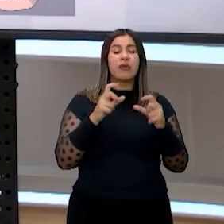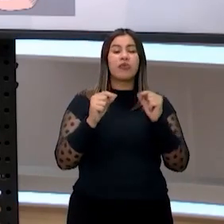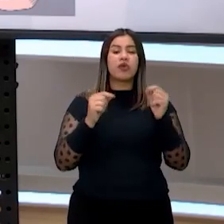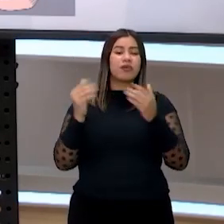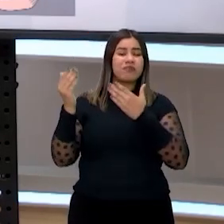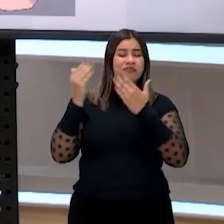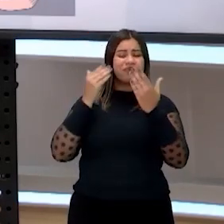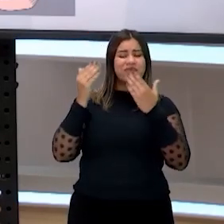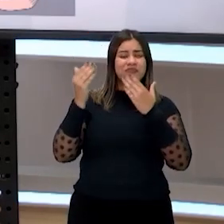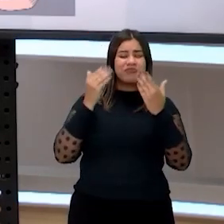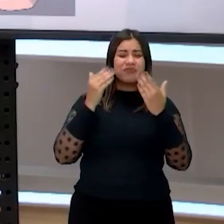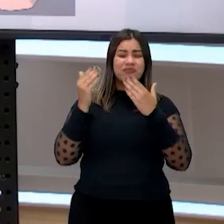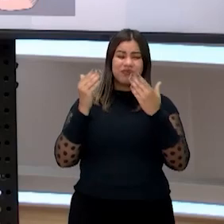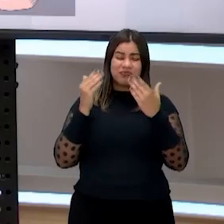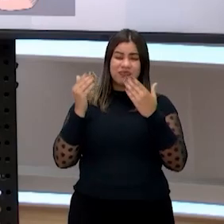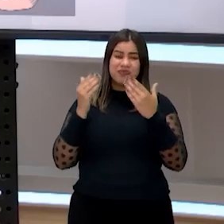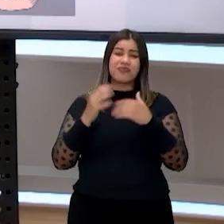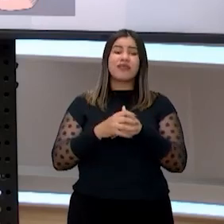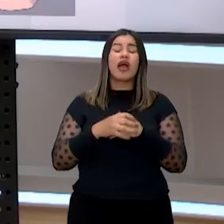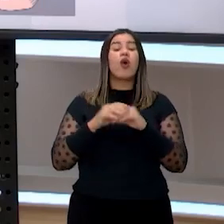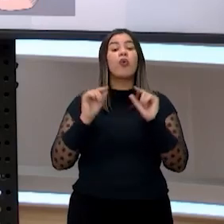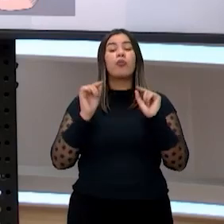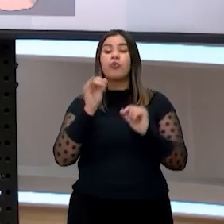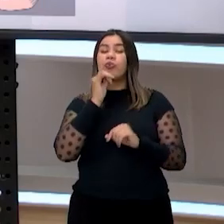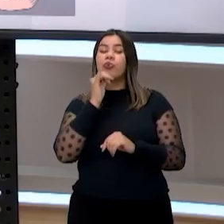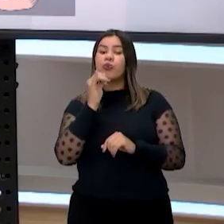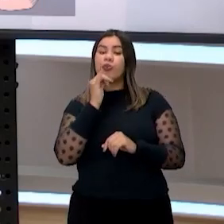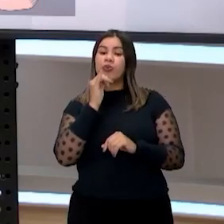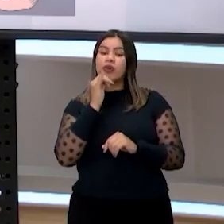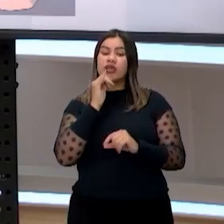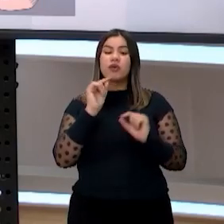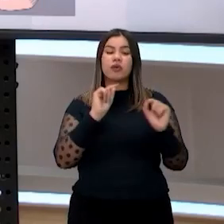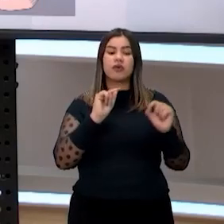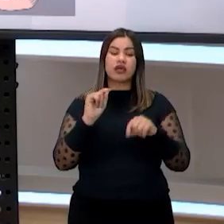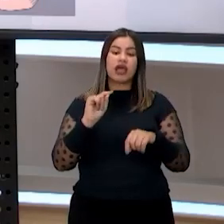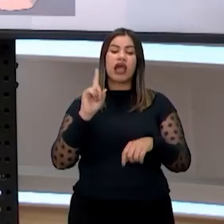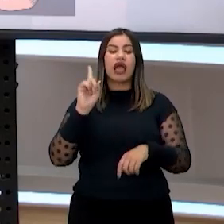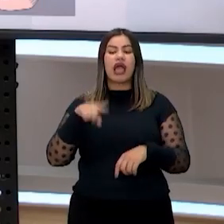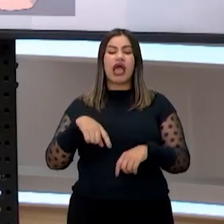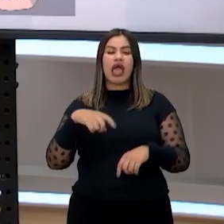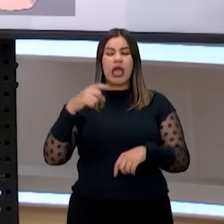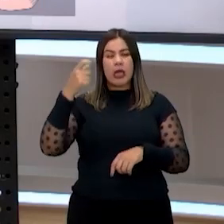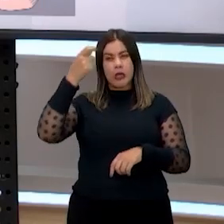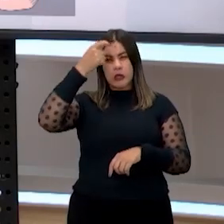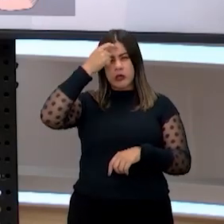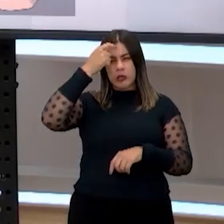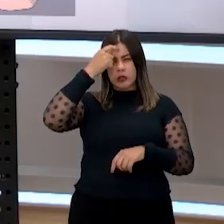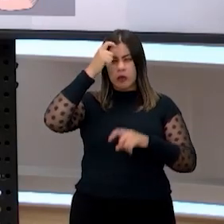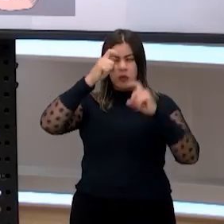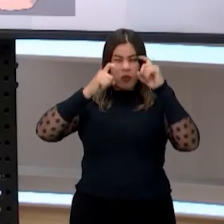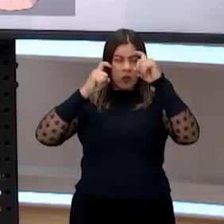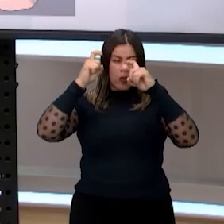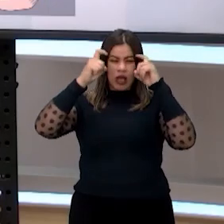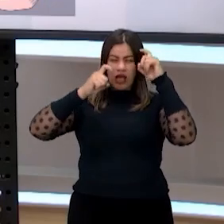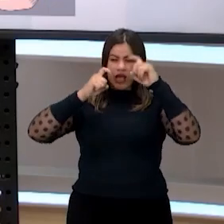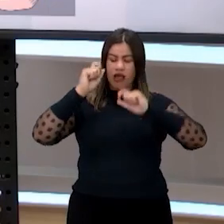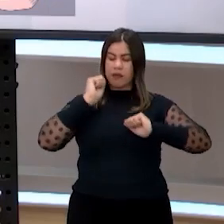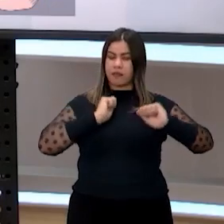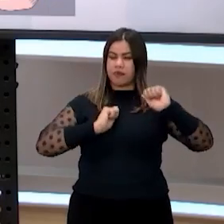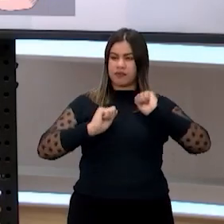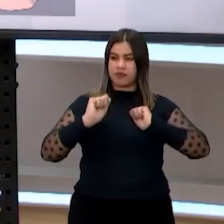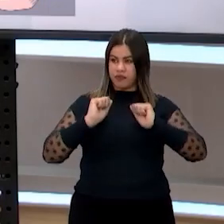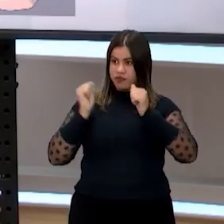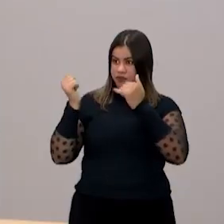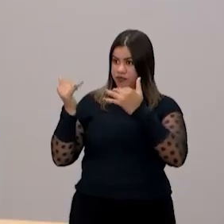que às vezes a gente nem para pensar. E entre elas, talvez a principal seja a neurose da ansiedade. Fala para nós sobre